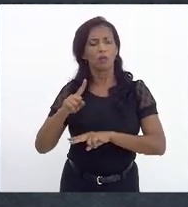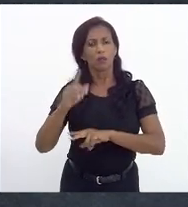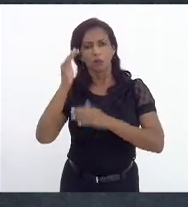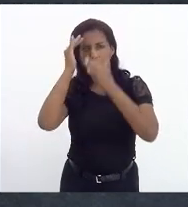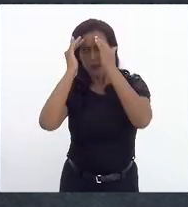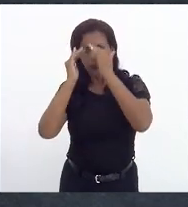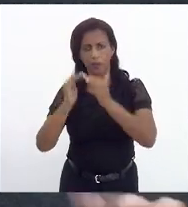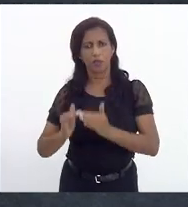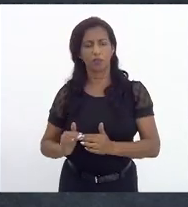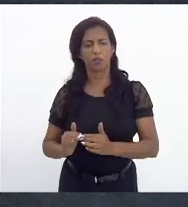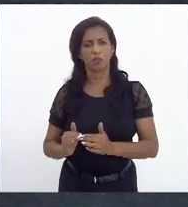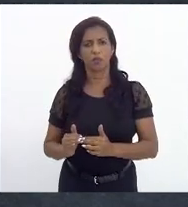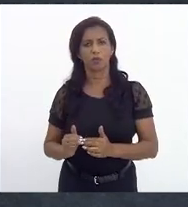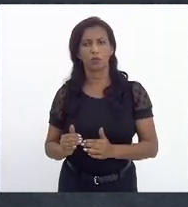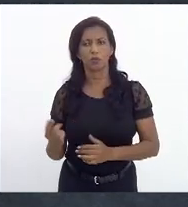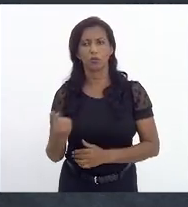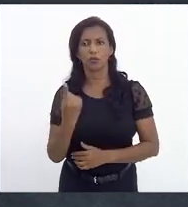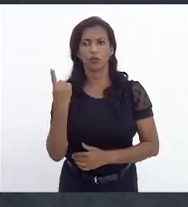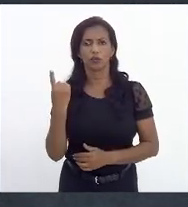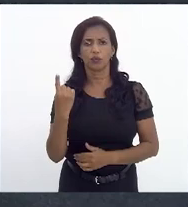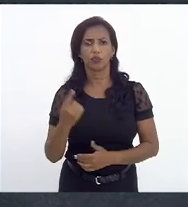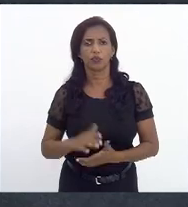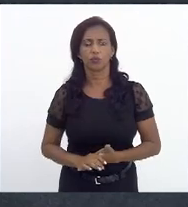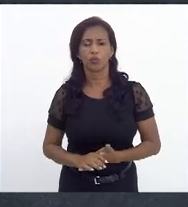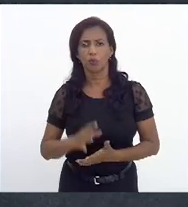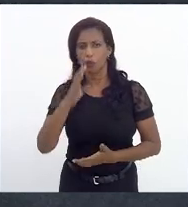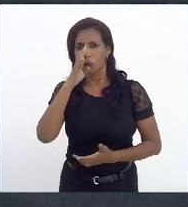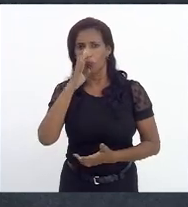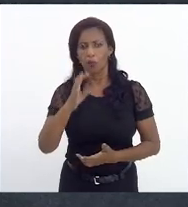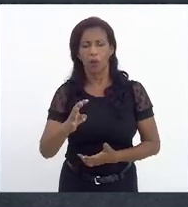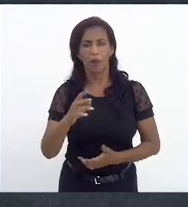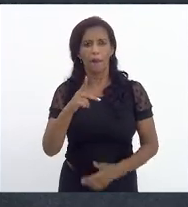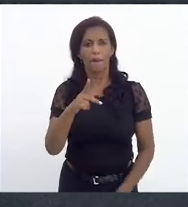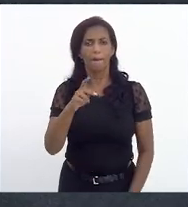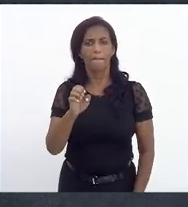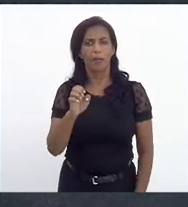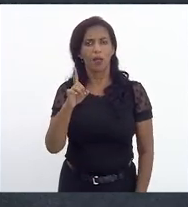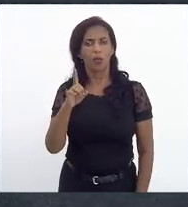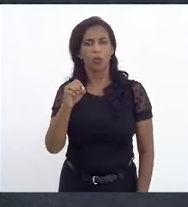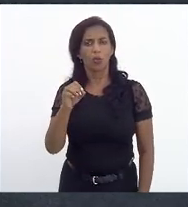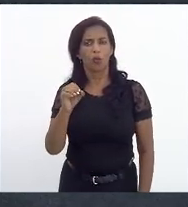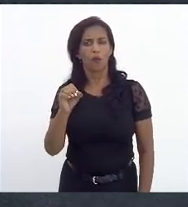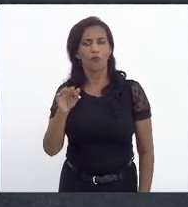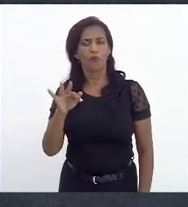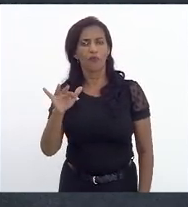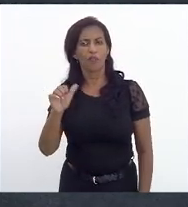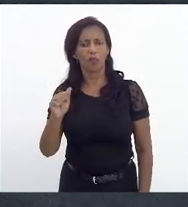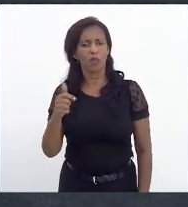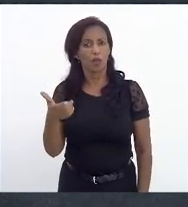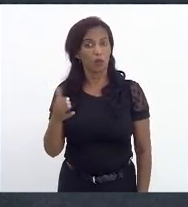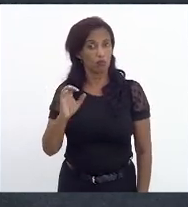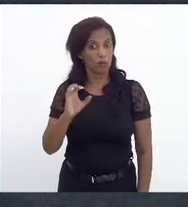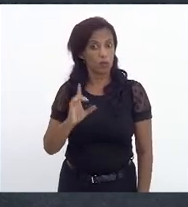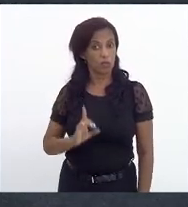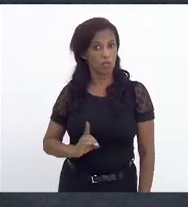cumprido, de um acusado de pedofilia vulnerável. O cidadão